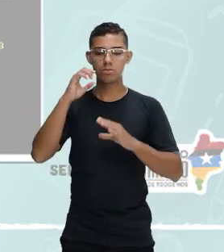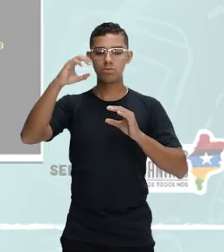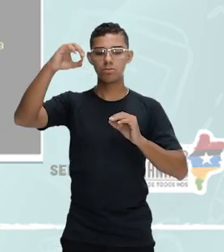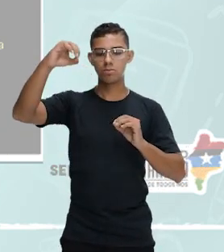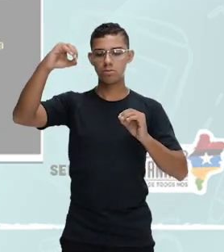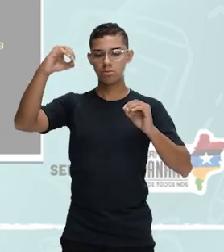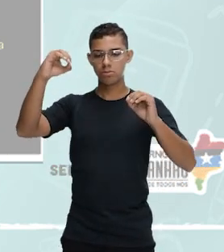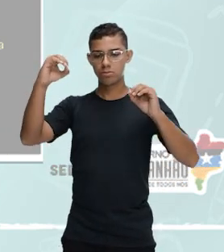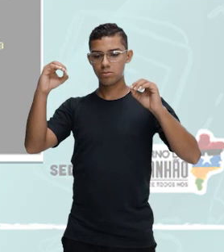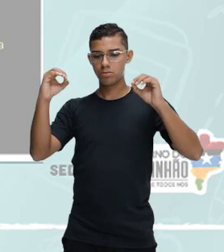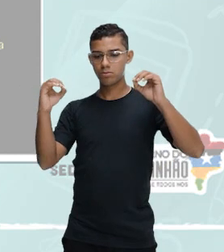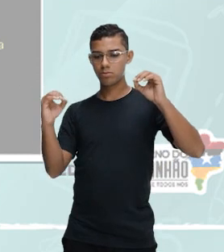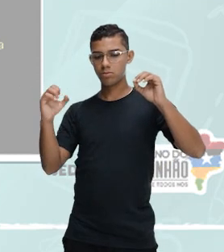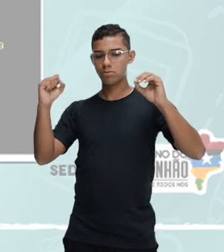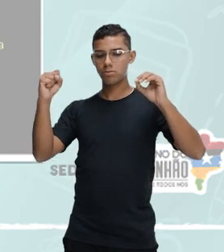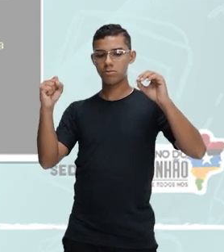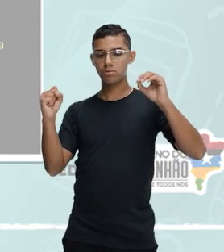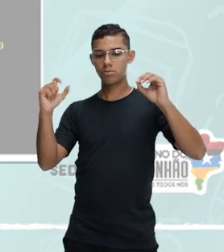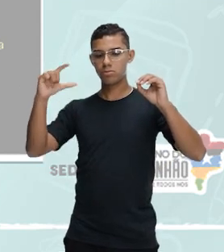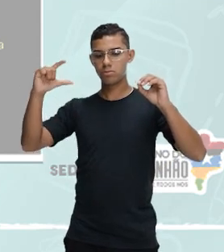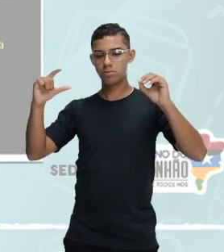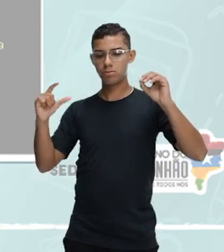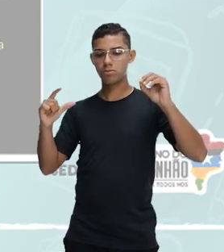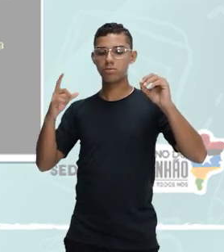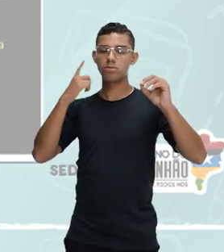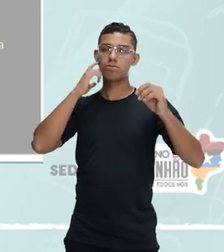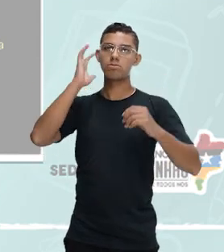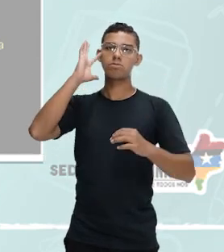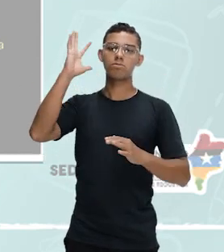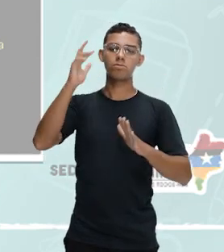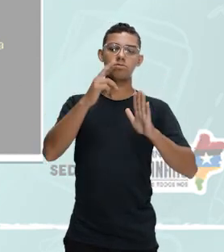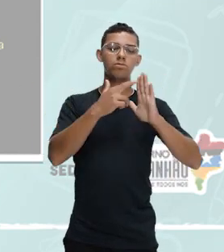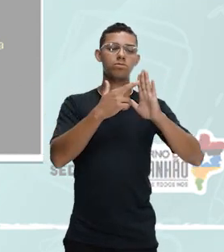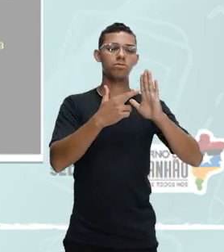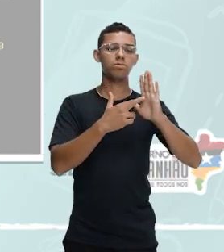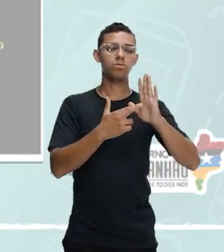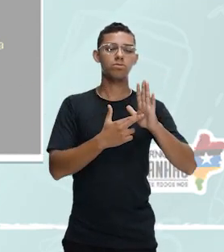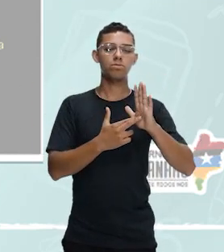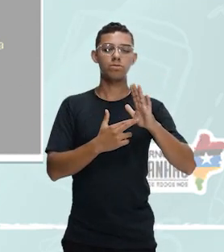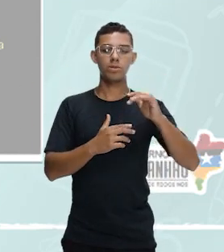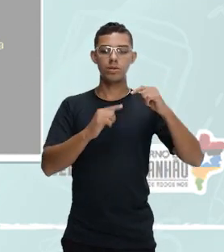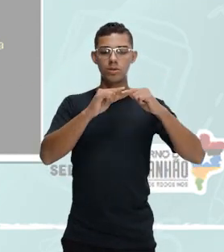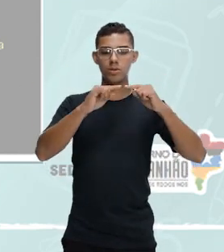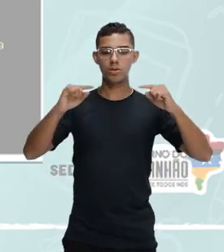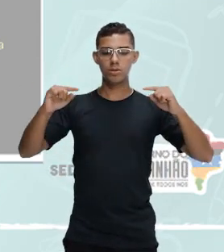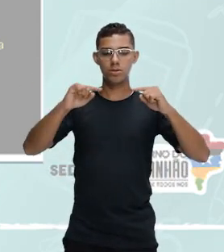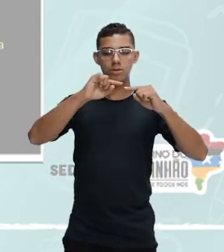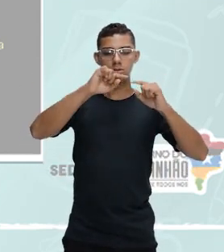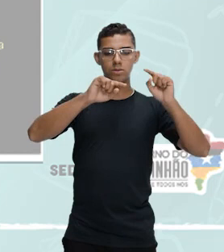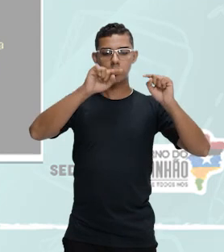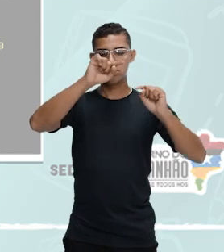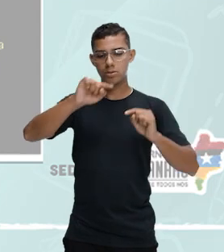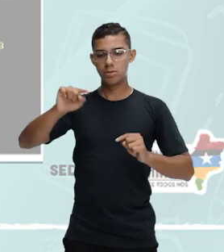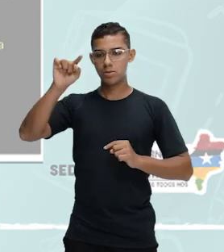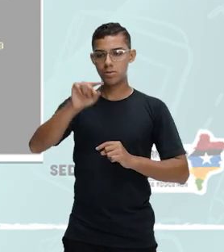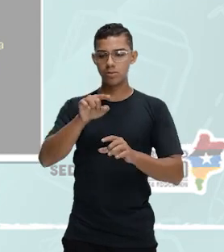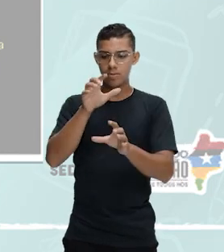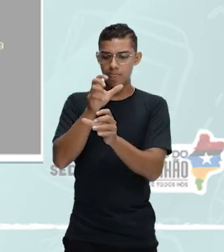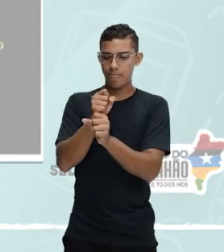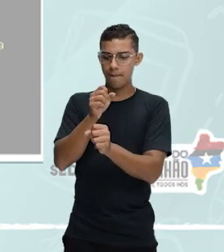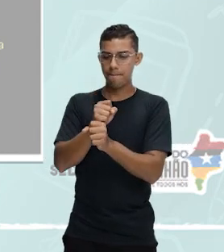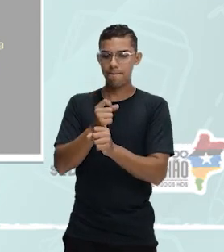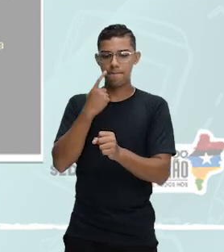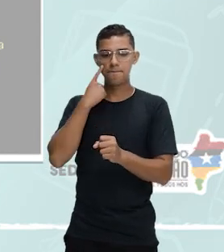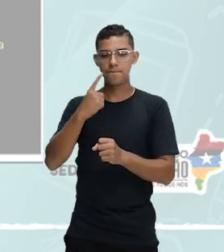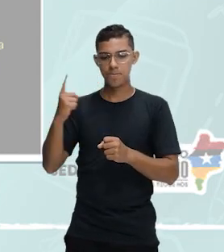sul, né, mais ao sul. Né? Logo, temos a seguinte regra de 3. Então, ele utilizou o seguinte cálculo, vê como é simples.